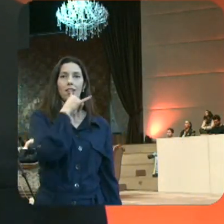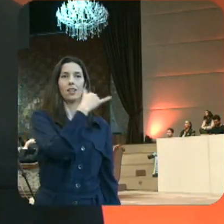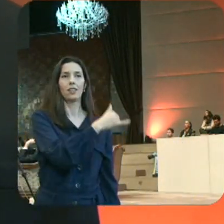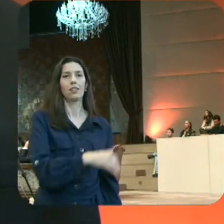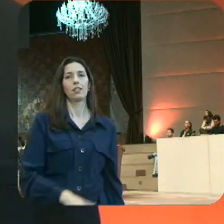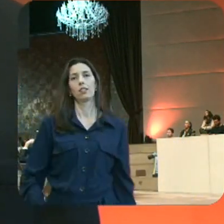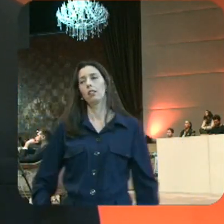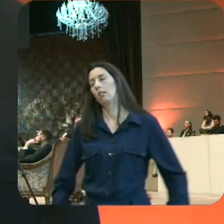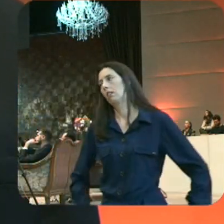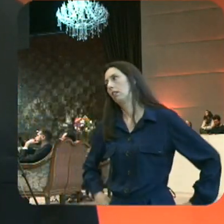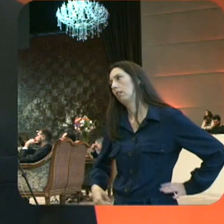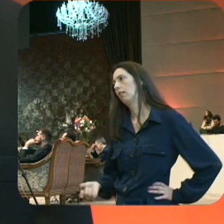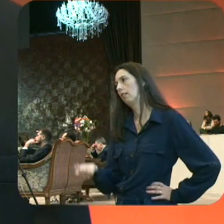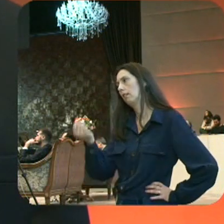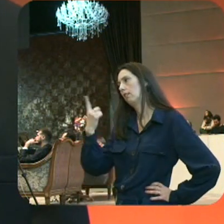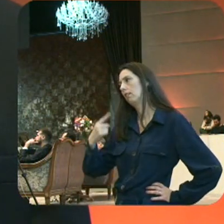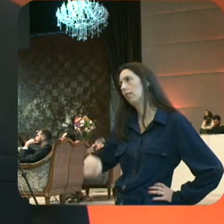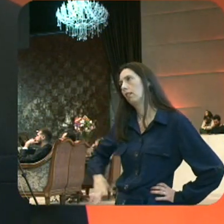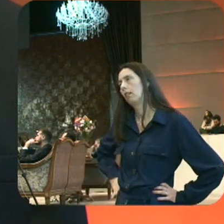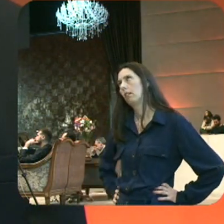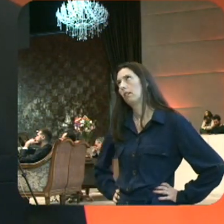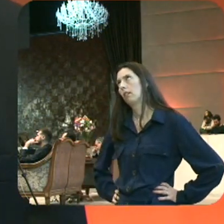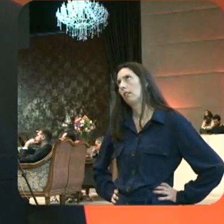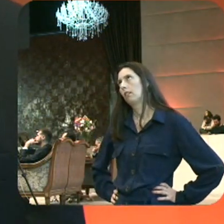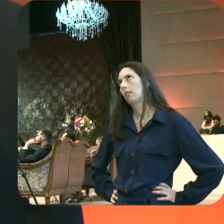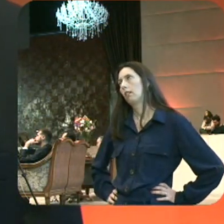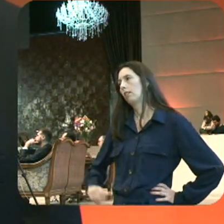Falei: ih, acho que eu caí no golpe.